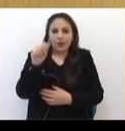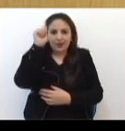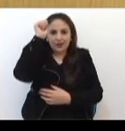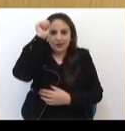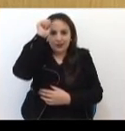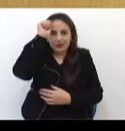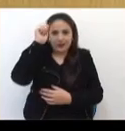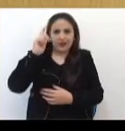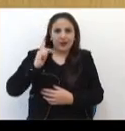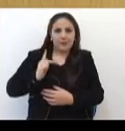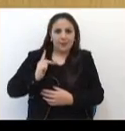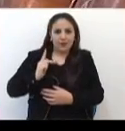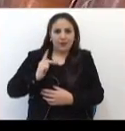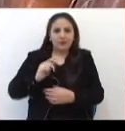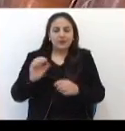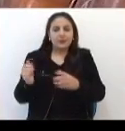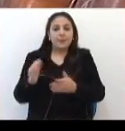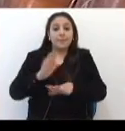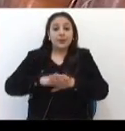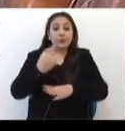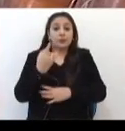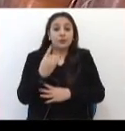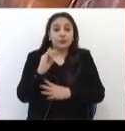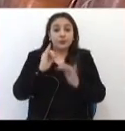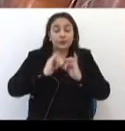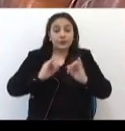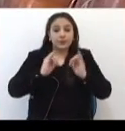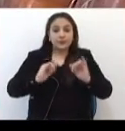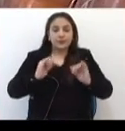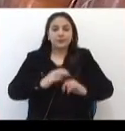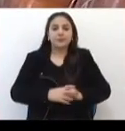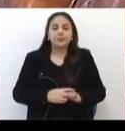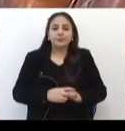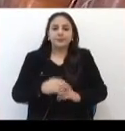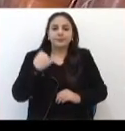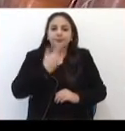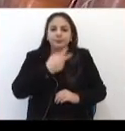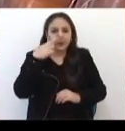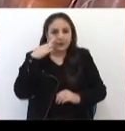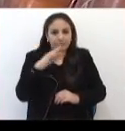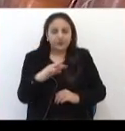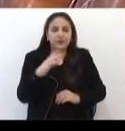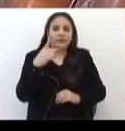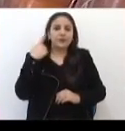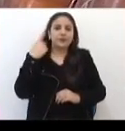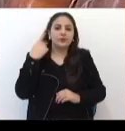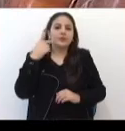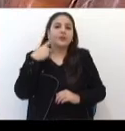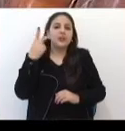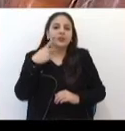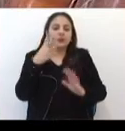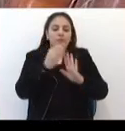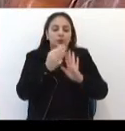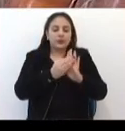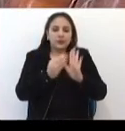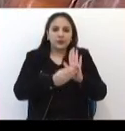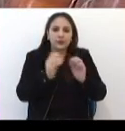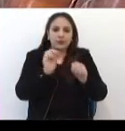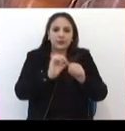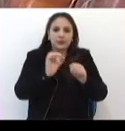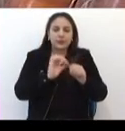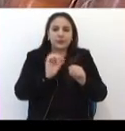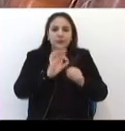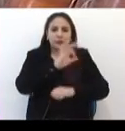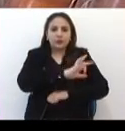da CPI da Codepas. Nós vamos saber dos vereadores o conteúdo do laudo pericial feito por um engenheiro mecânico